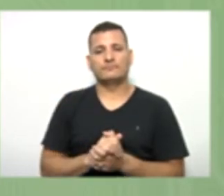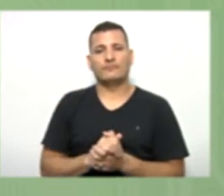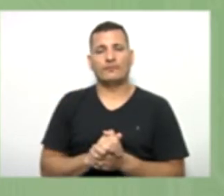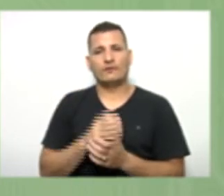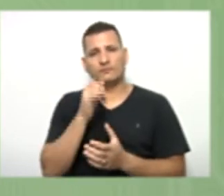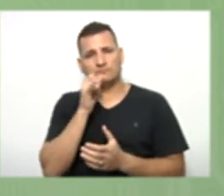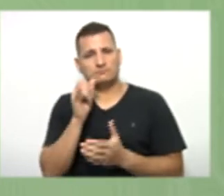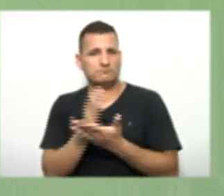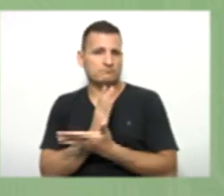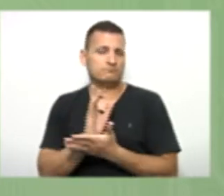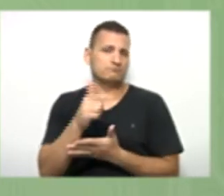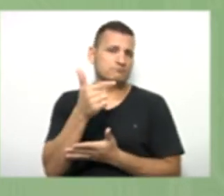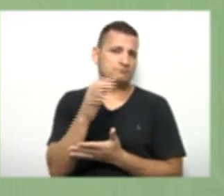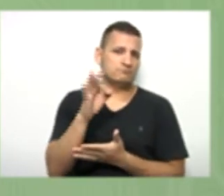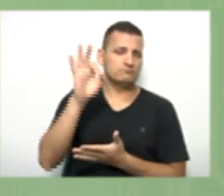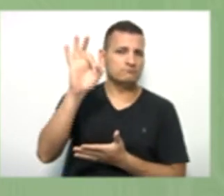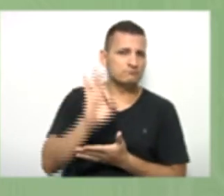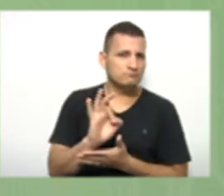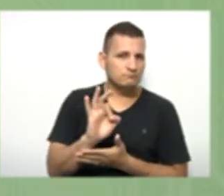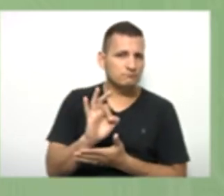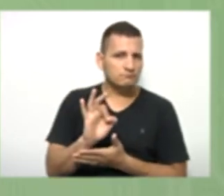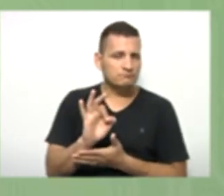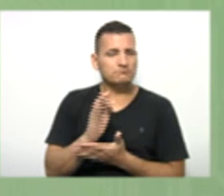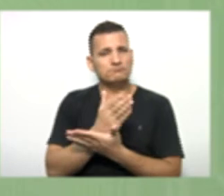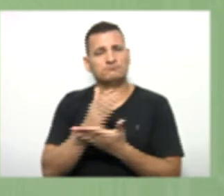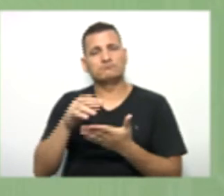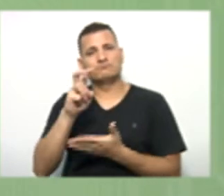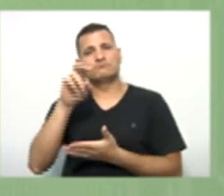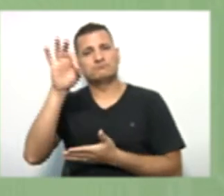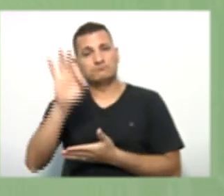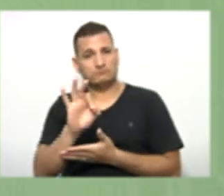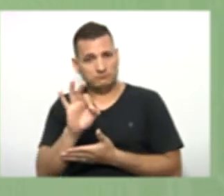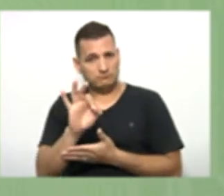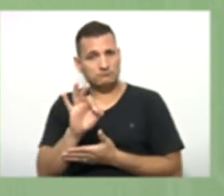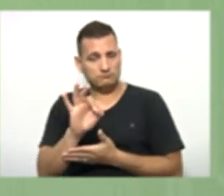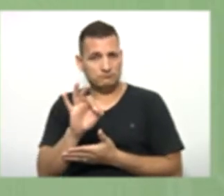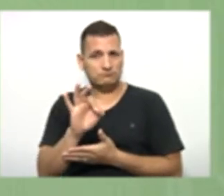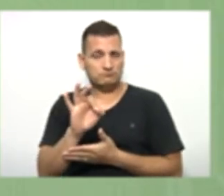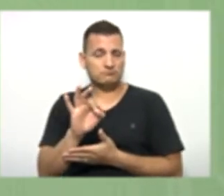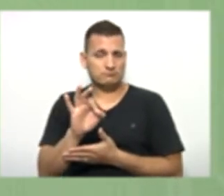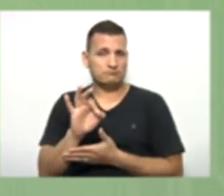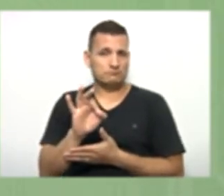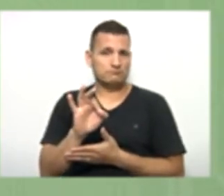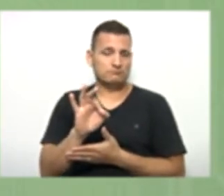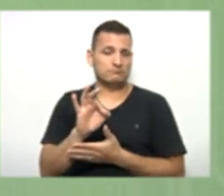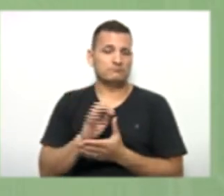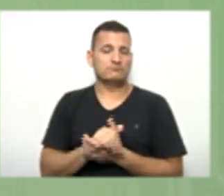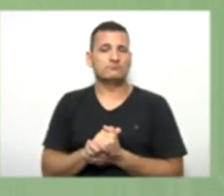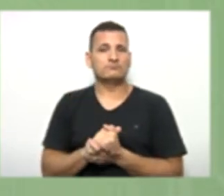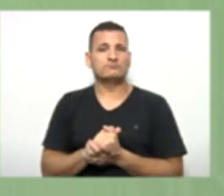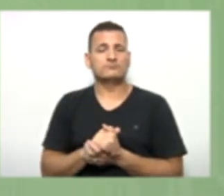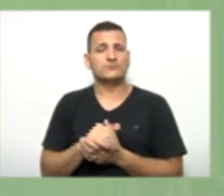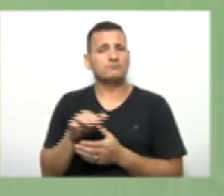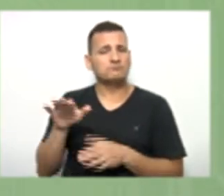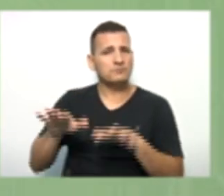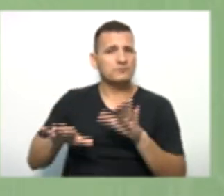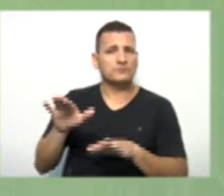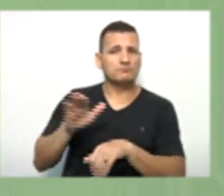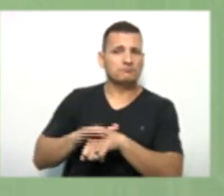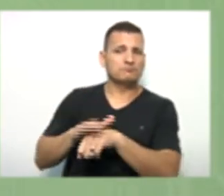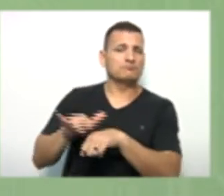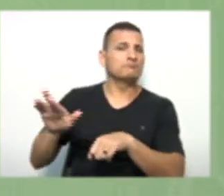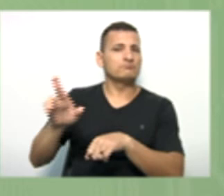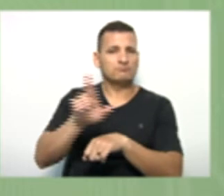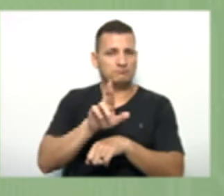participaram com 20%, outros com 5%, no volume de participação a gente ia fazer esse cálculo